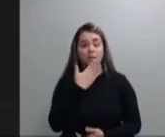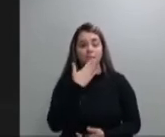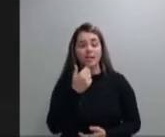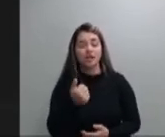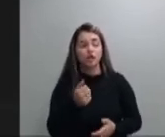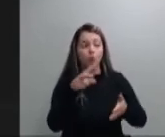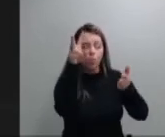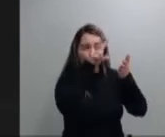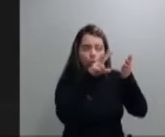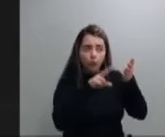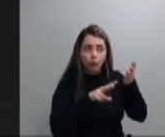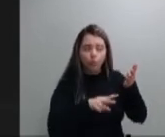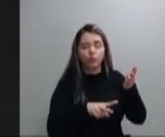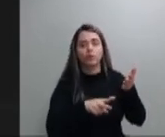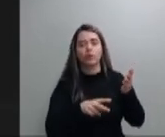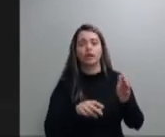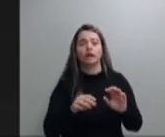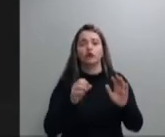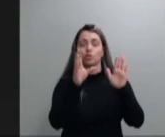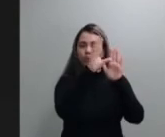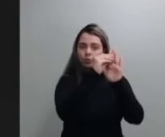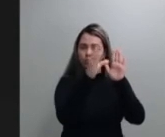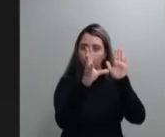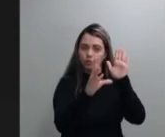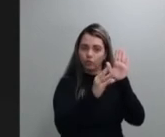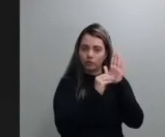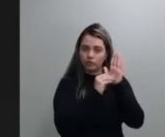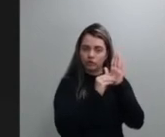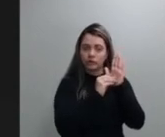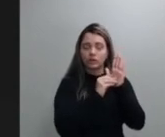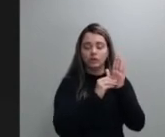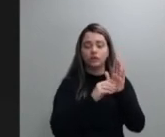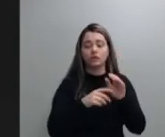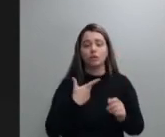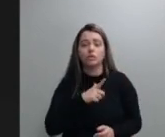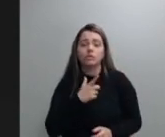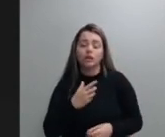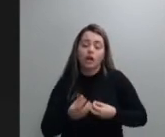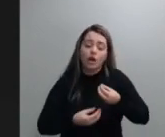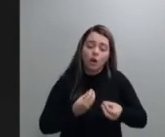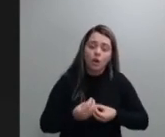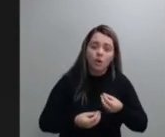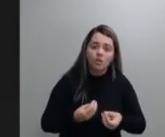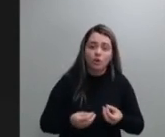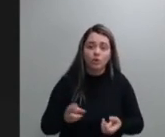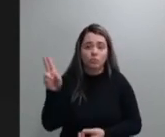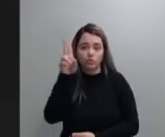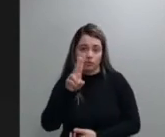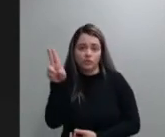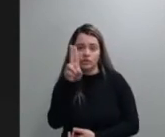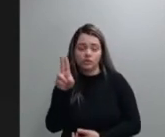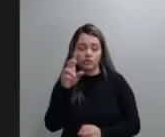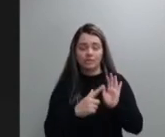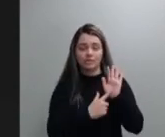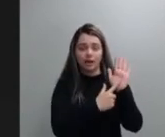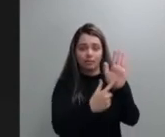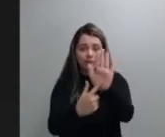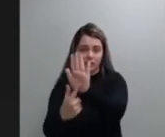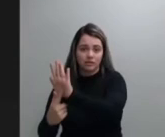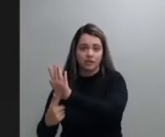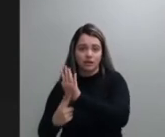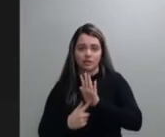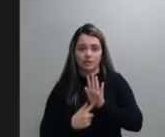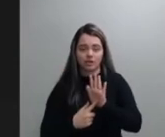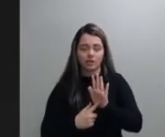nesse contexto não há que se considerar desprovida de utilidade a apresentação da operação ocorrida entre as